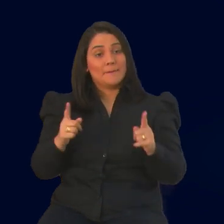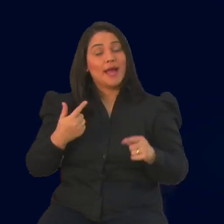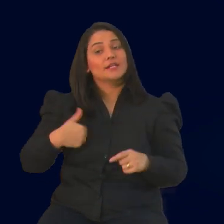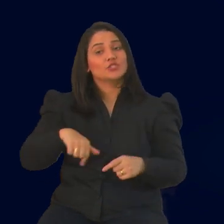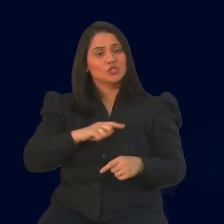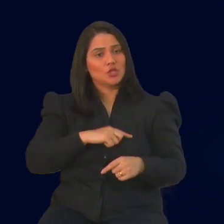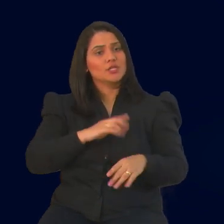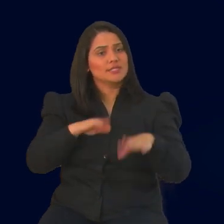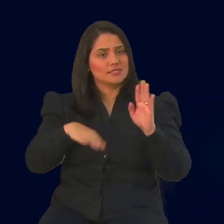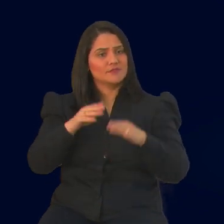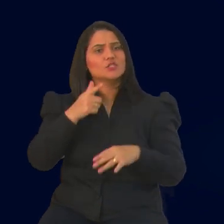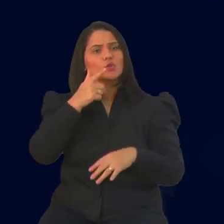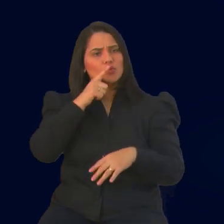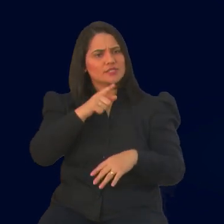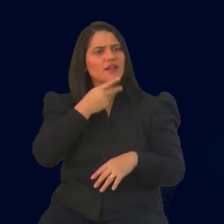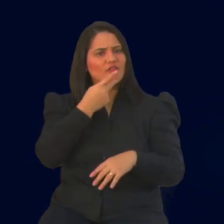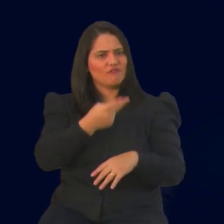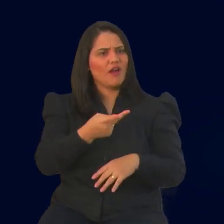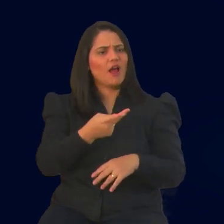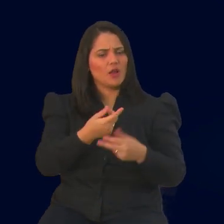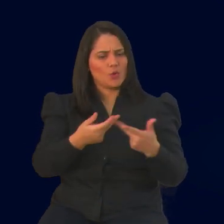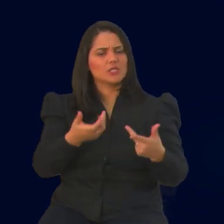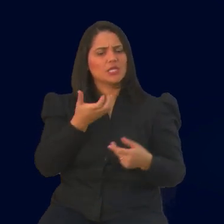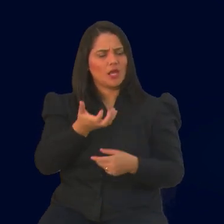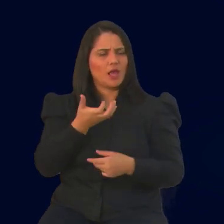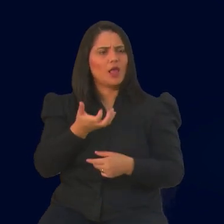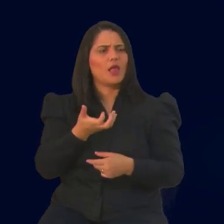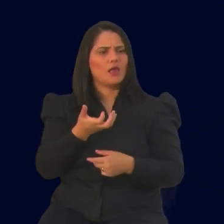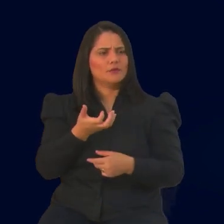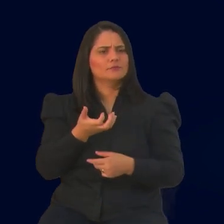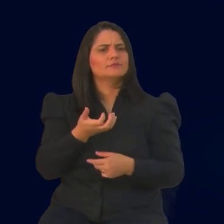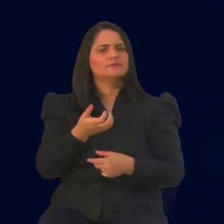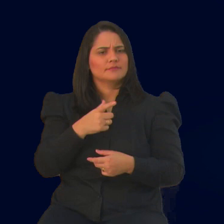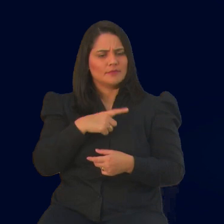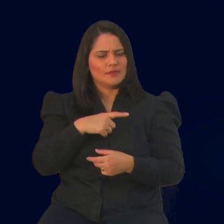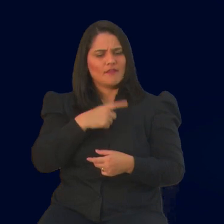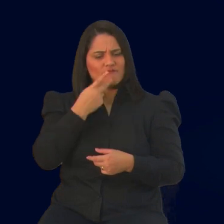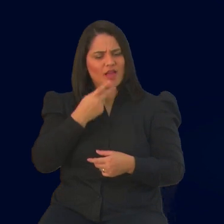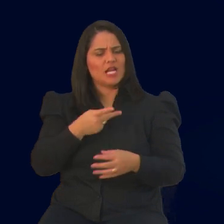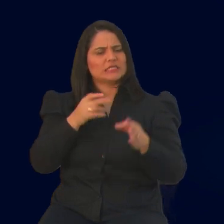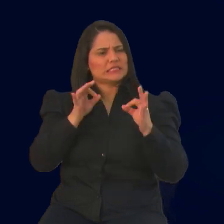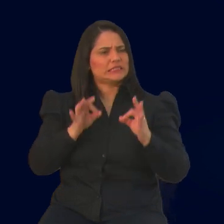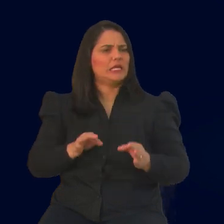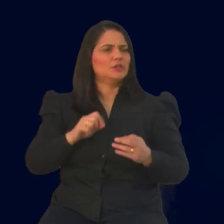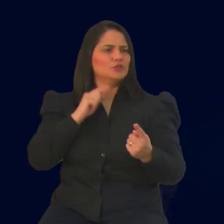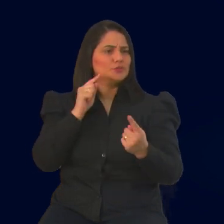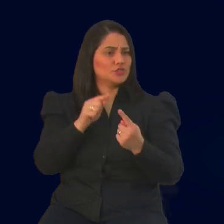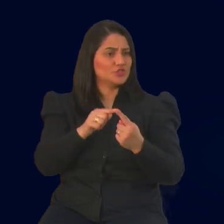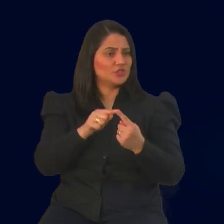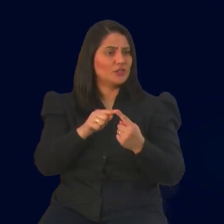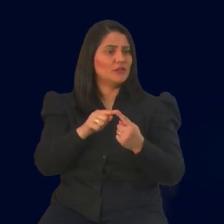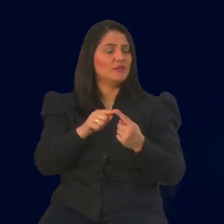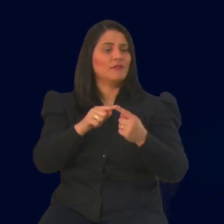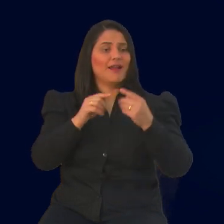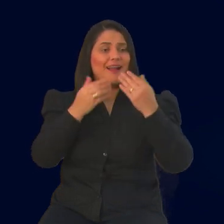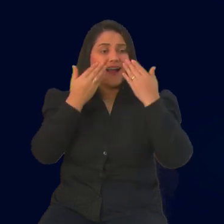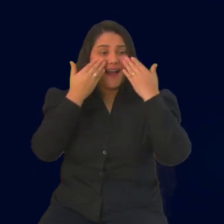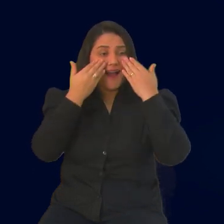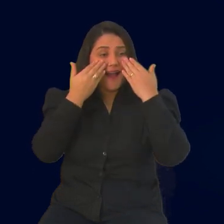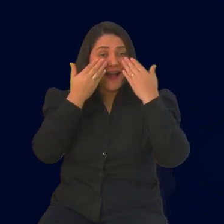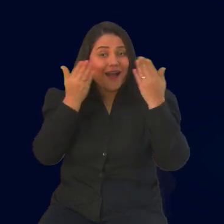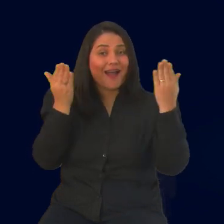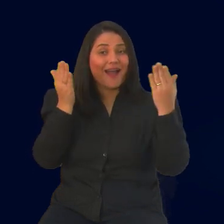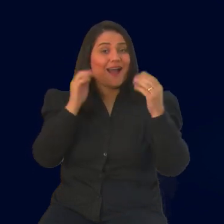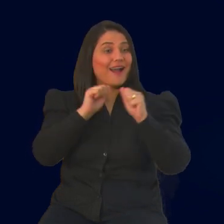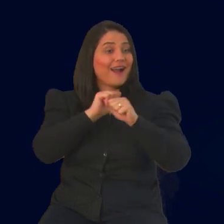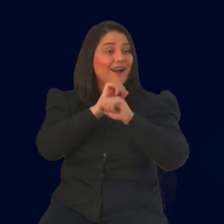aquilo que nós queremos. Então, ser assertivo é dizer o que pensa, o que sente, de forma transparente e